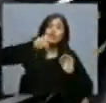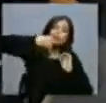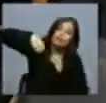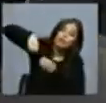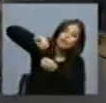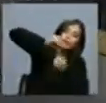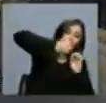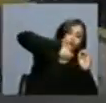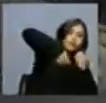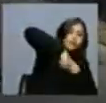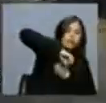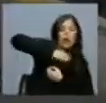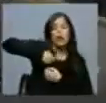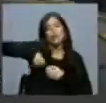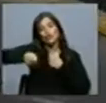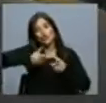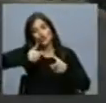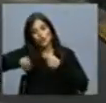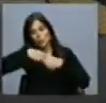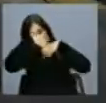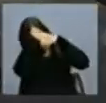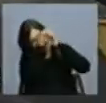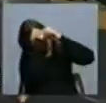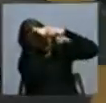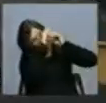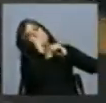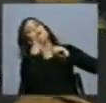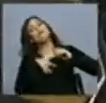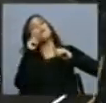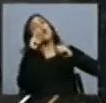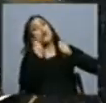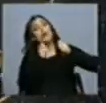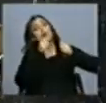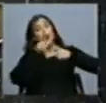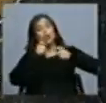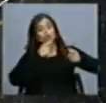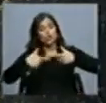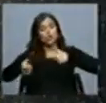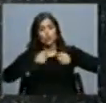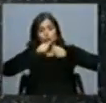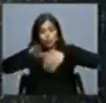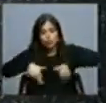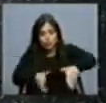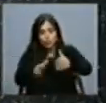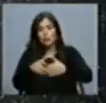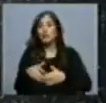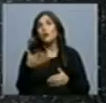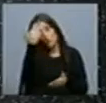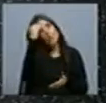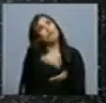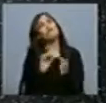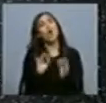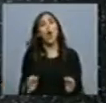estrelas. Então, pegou no Gaia para olhar para este rio de estrelas. E chegou à conclusão de que, sim, estão